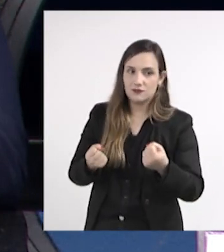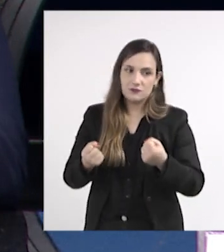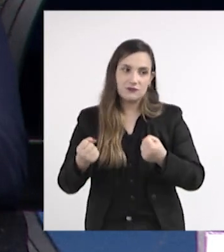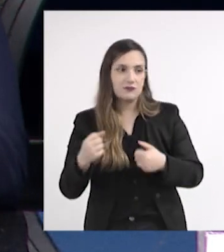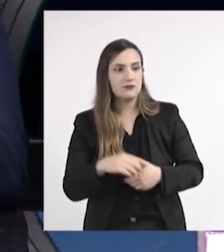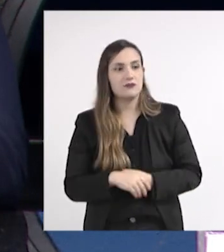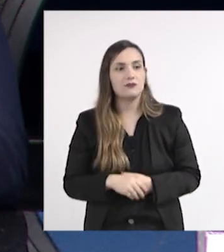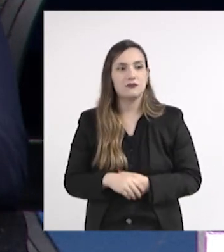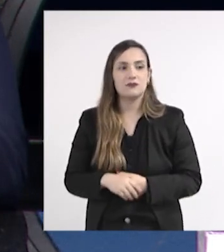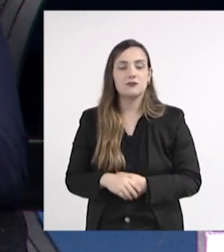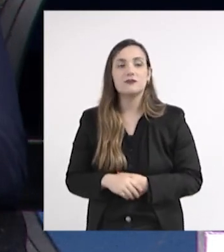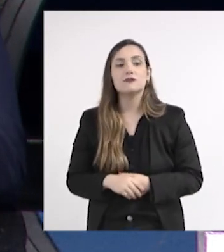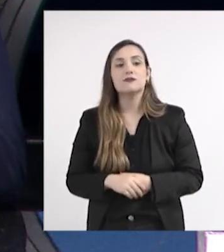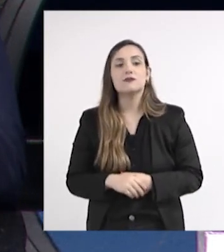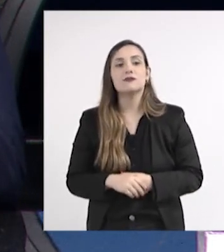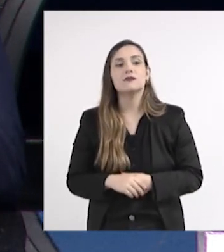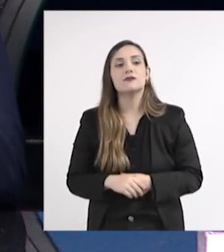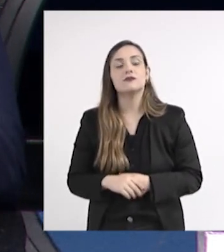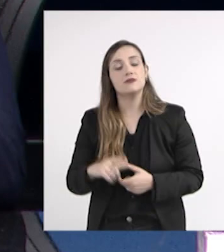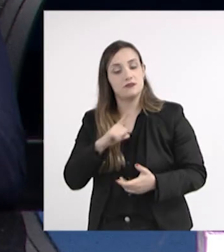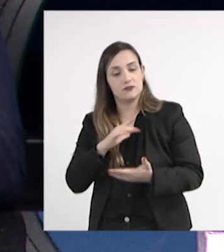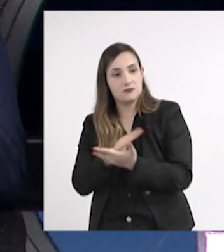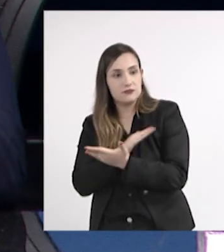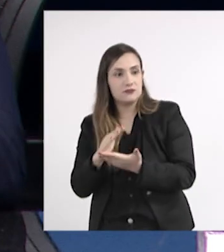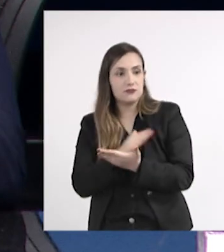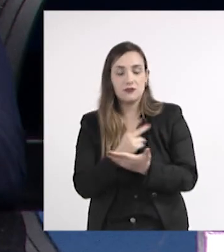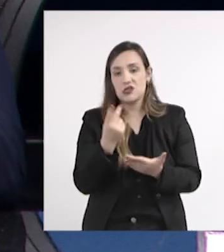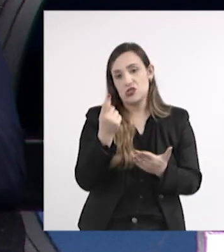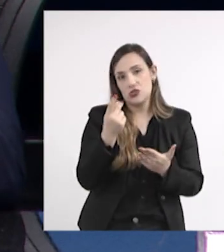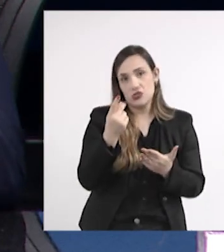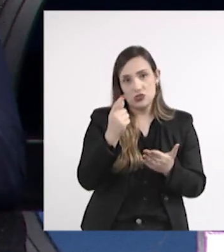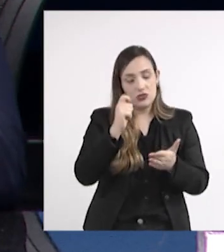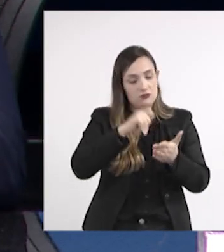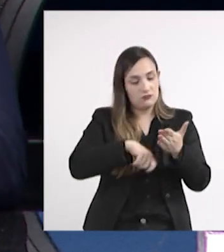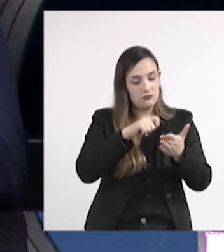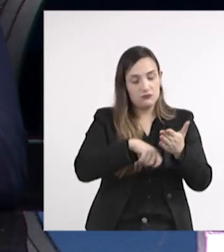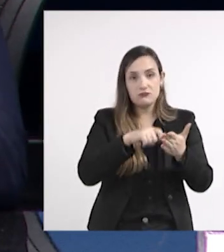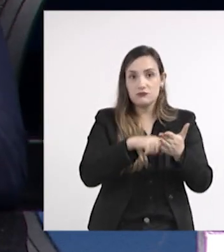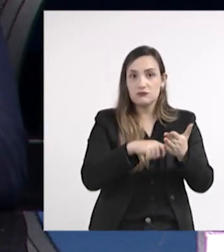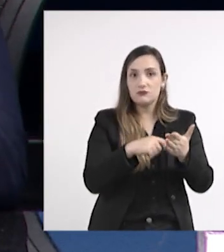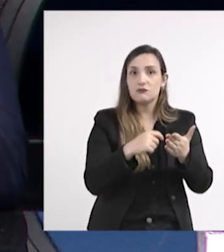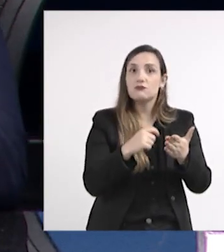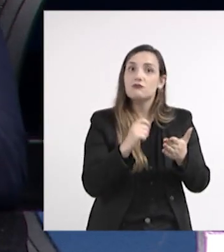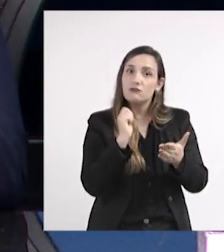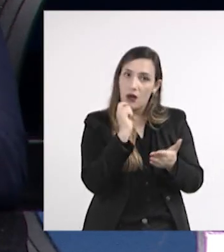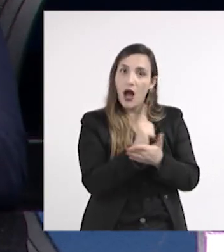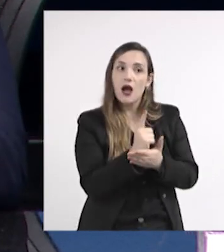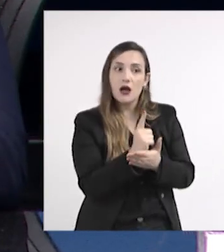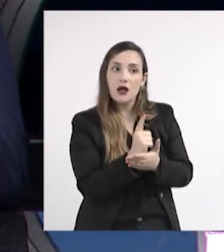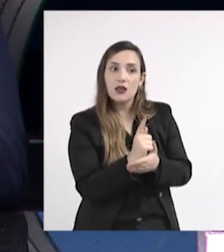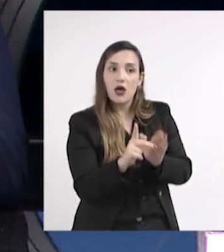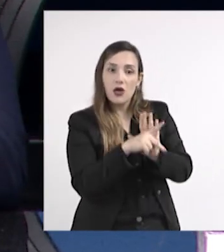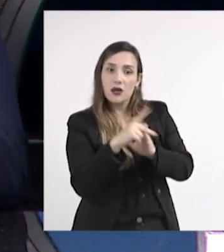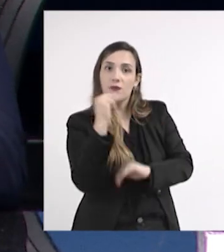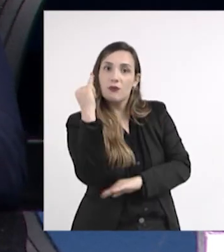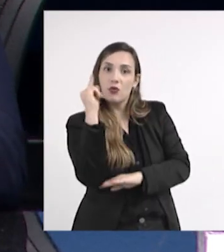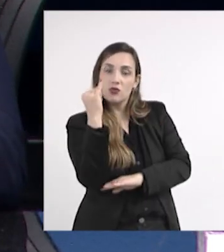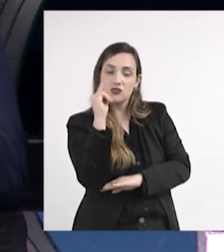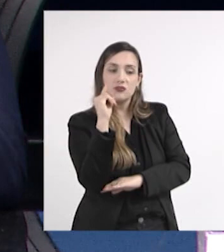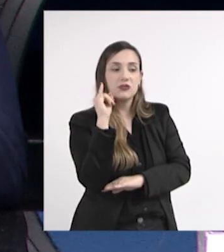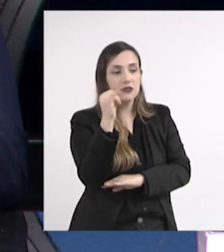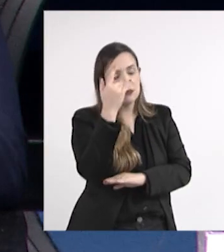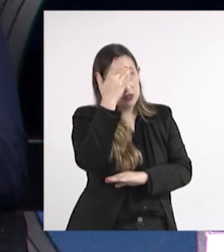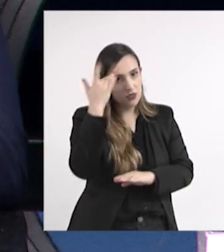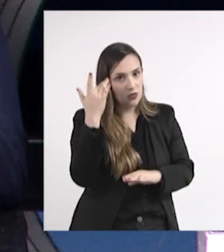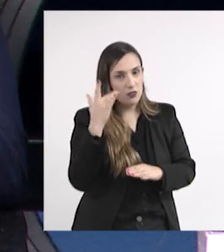rubricas orçamentárias que seriam destinadas à manutenção desse sistema e o aporte de recursos mediante valor de